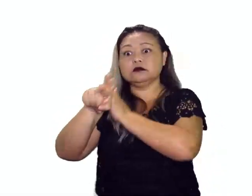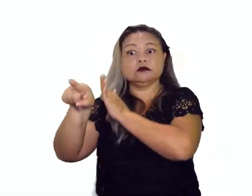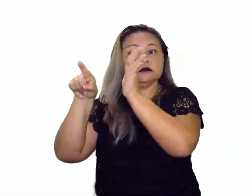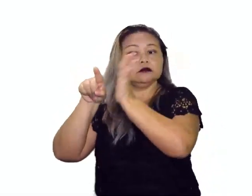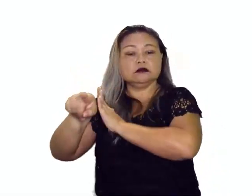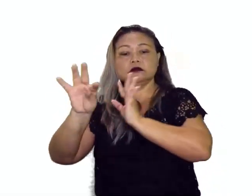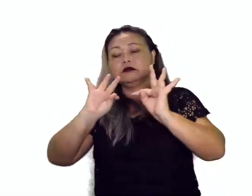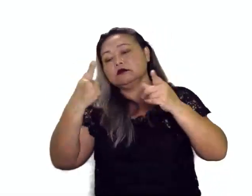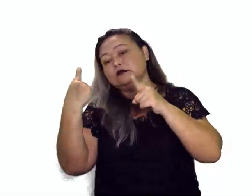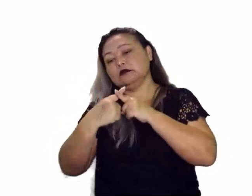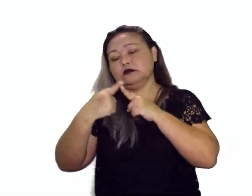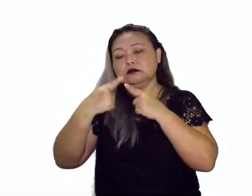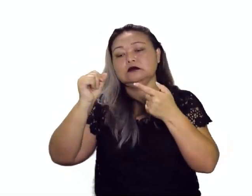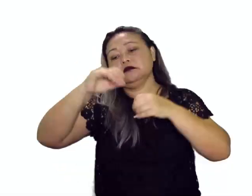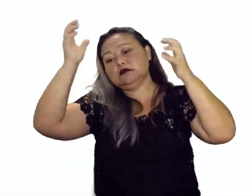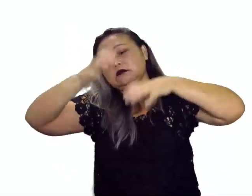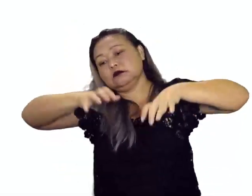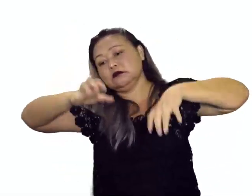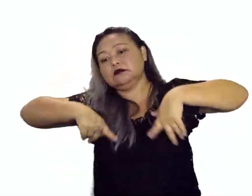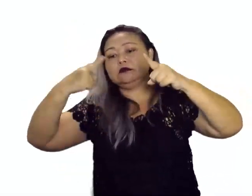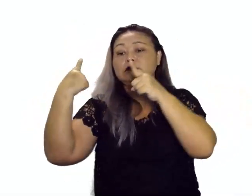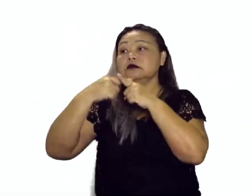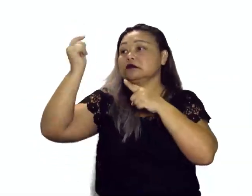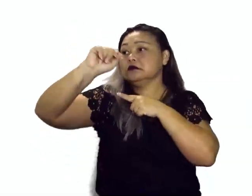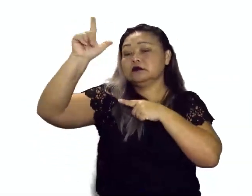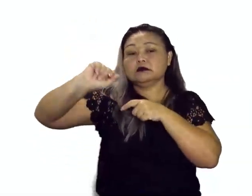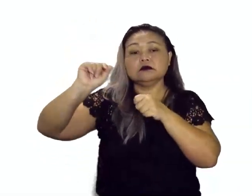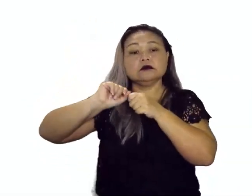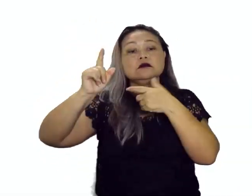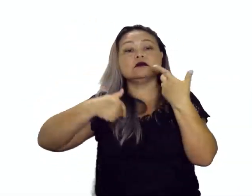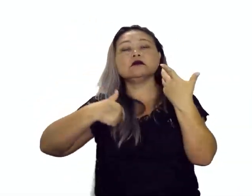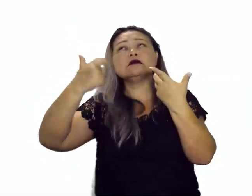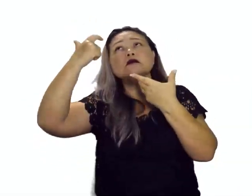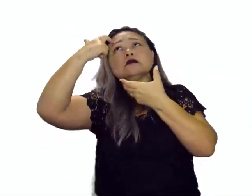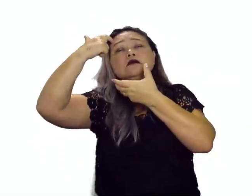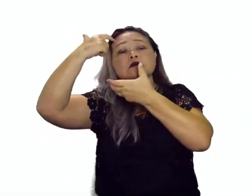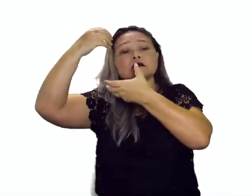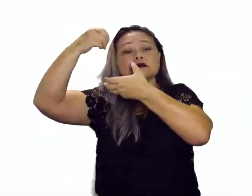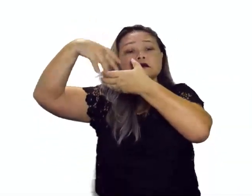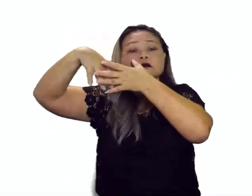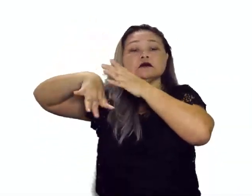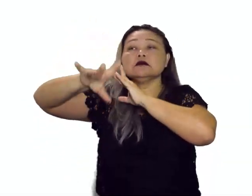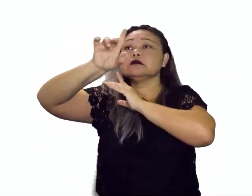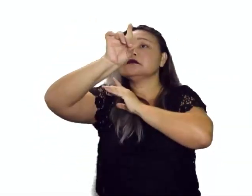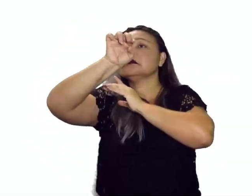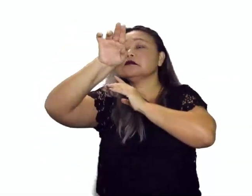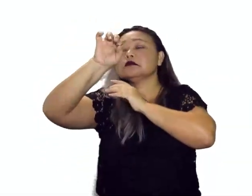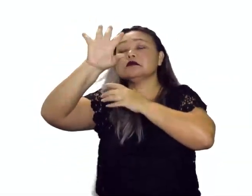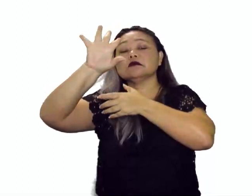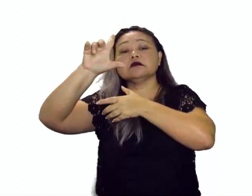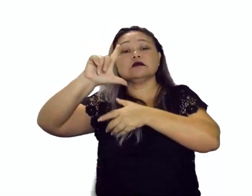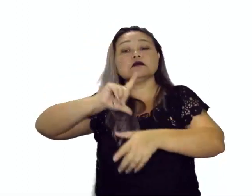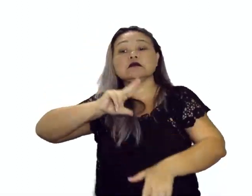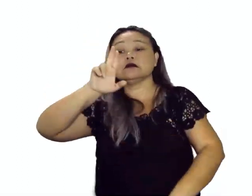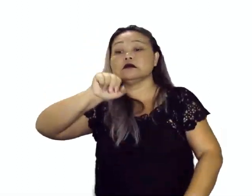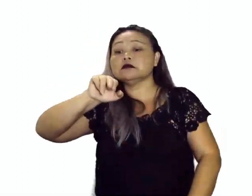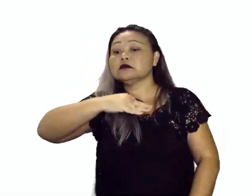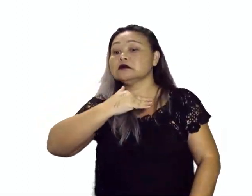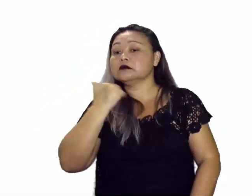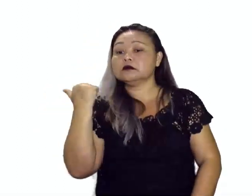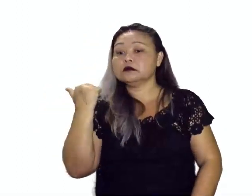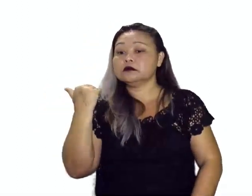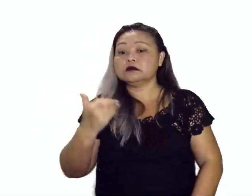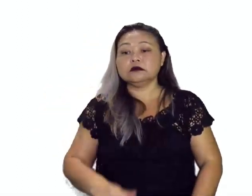Porque chove, porque trovão, etc. Criaram em si na mente humana, ó, deuses imortais. Está aqui, ó.